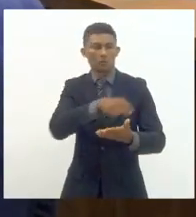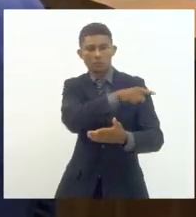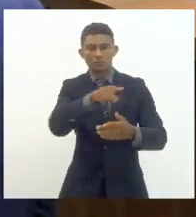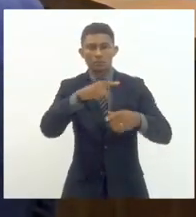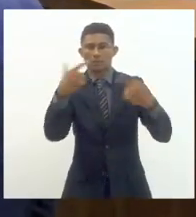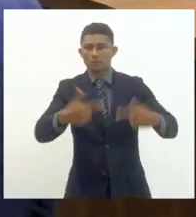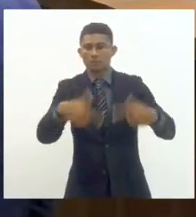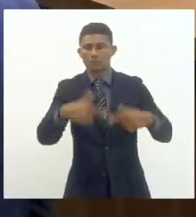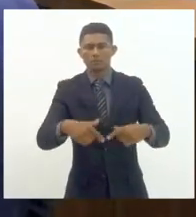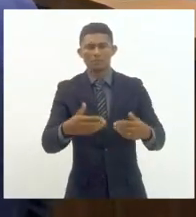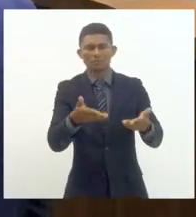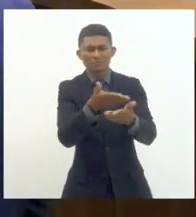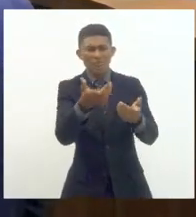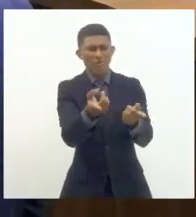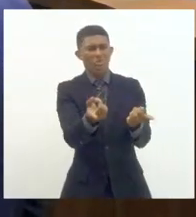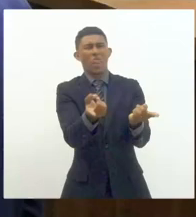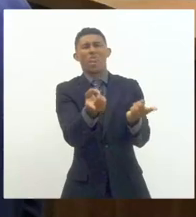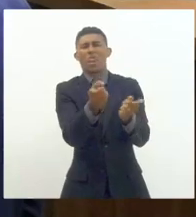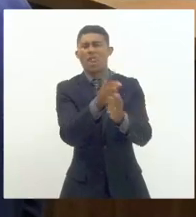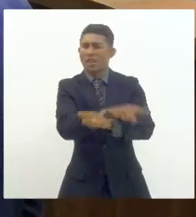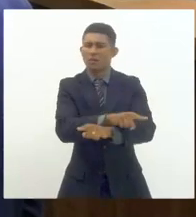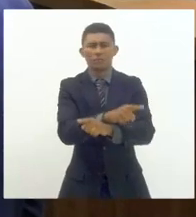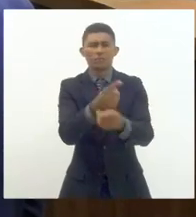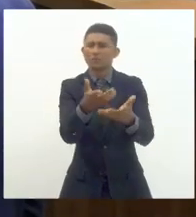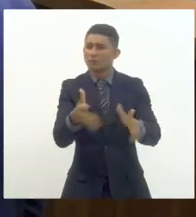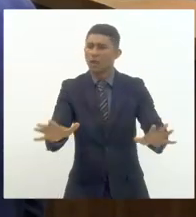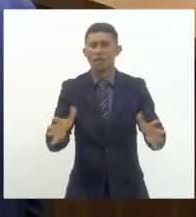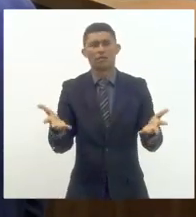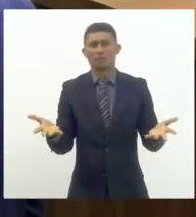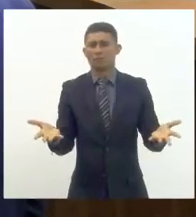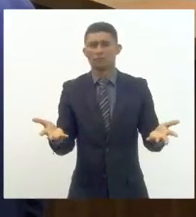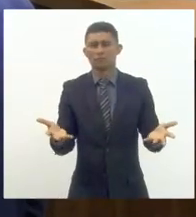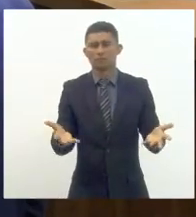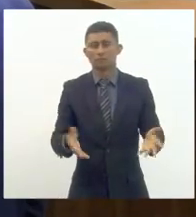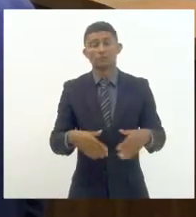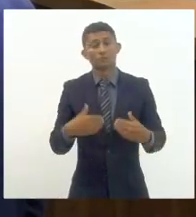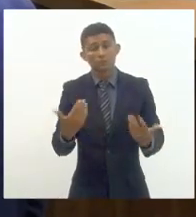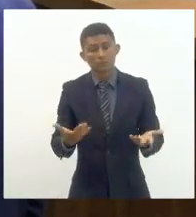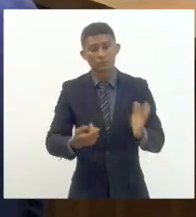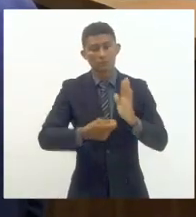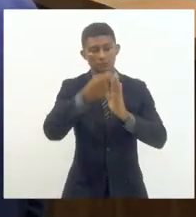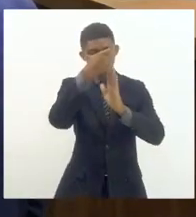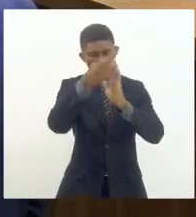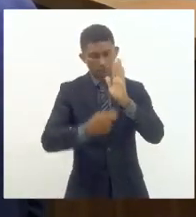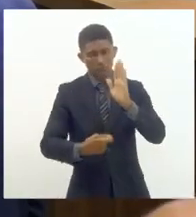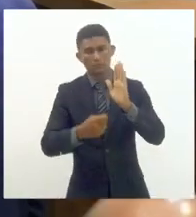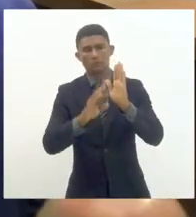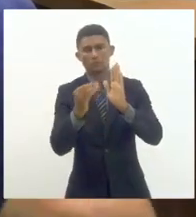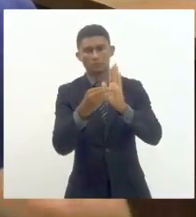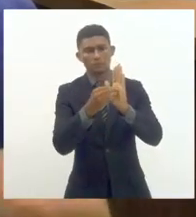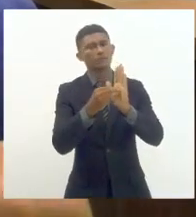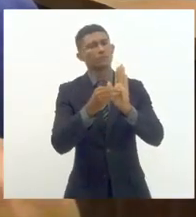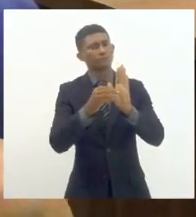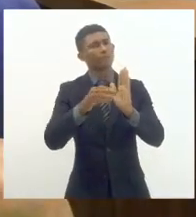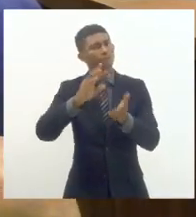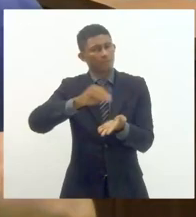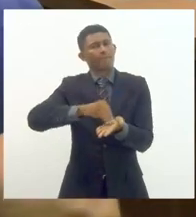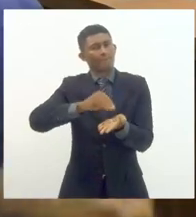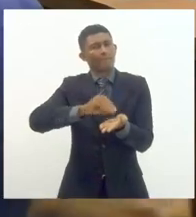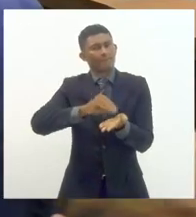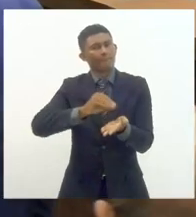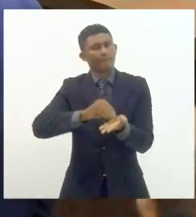sua atuação seja destoada para outros elementos. Ou seja, a redação está vaga, então nos